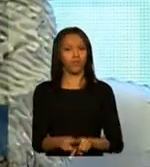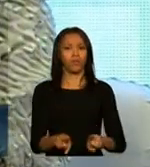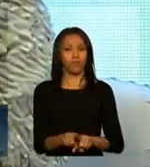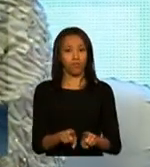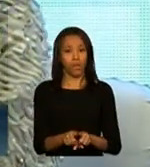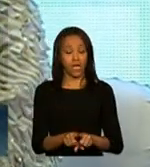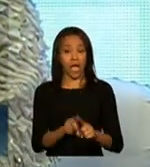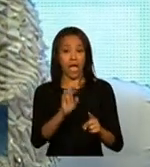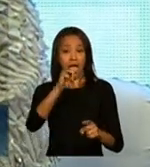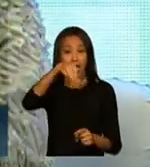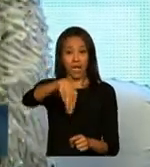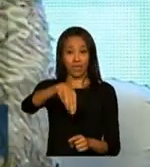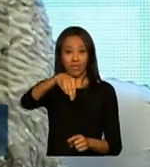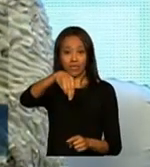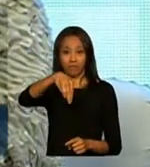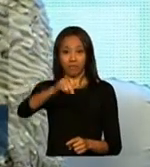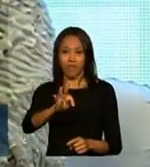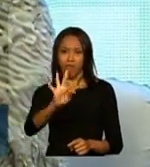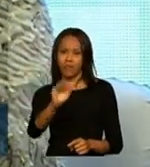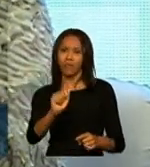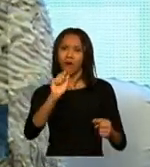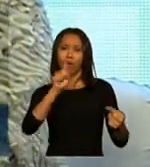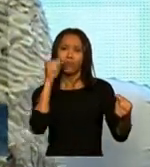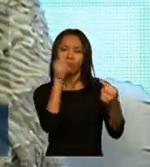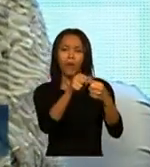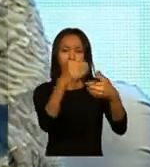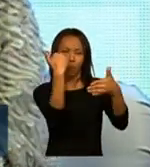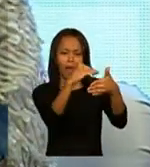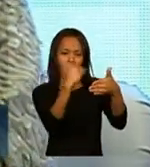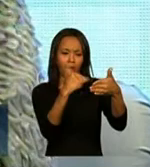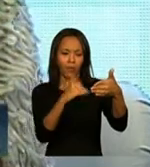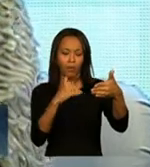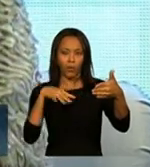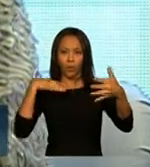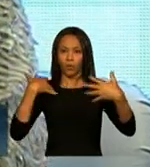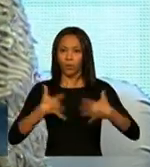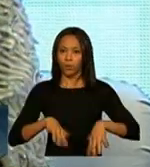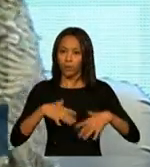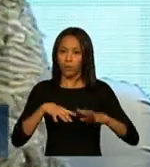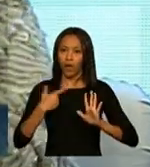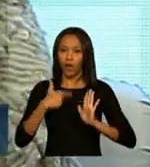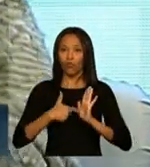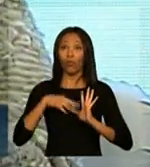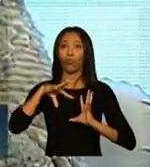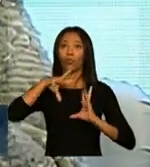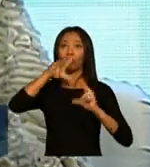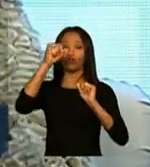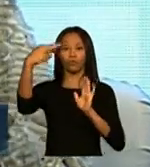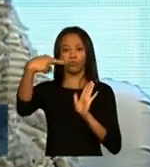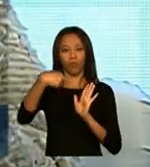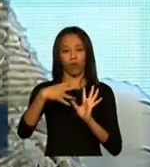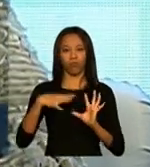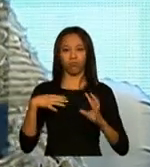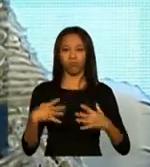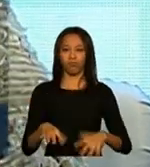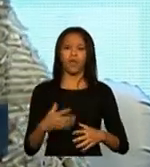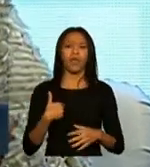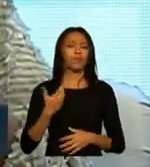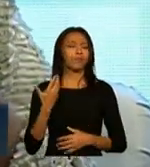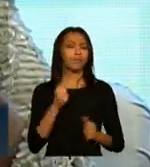são gigantescas. É isso que serve de inspiração, sim, para o mundo. Eu tive a alegria da semana